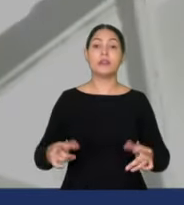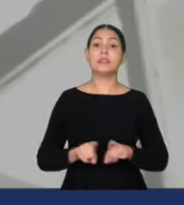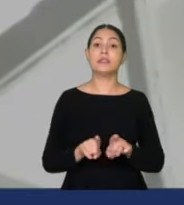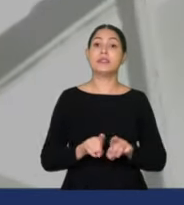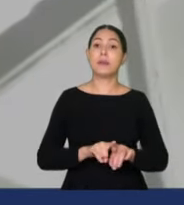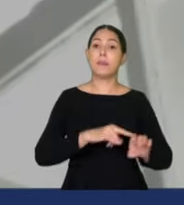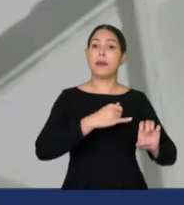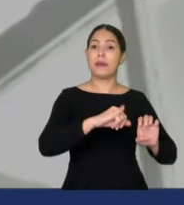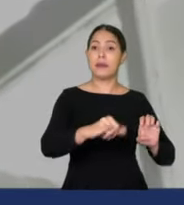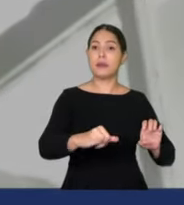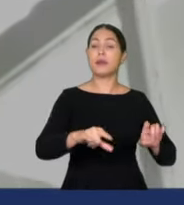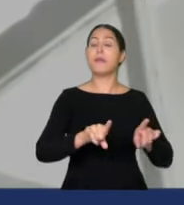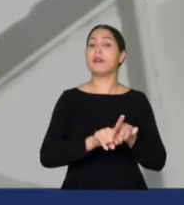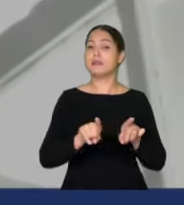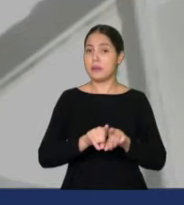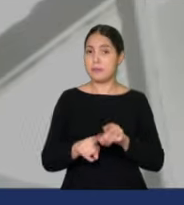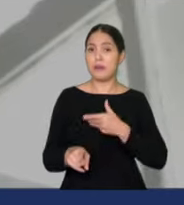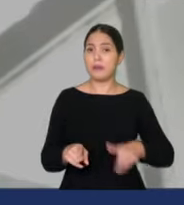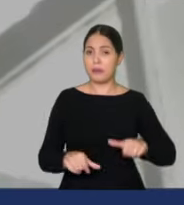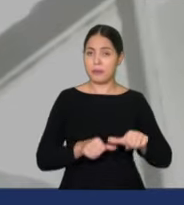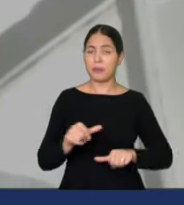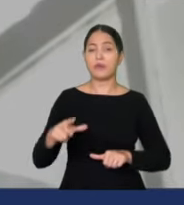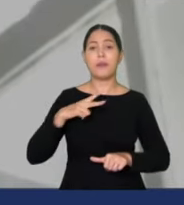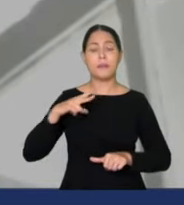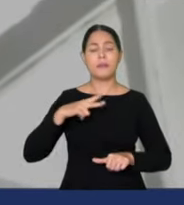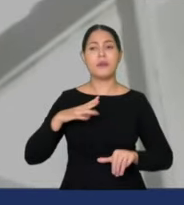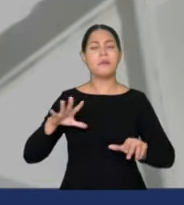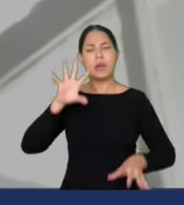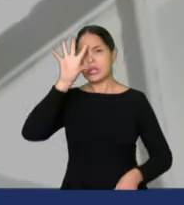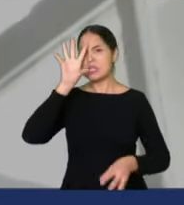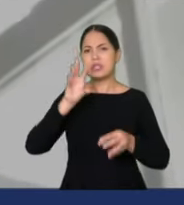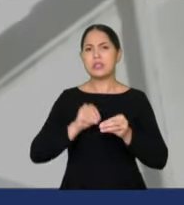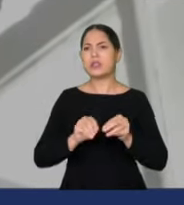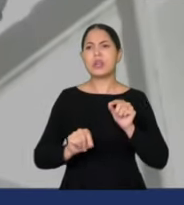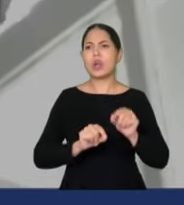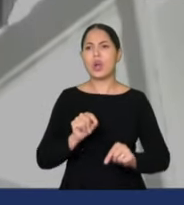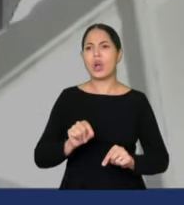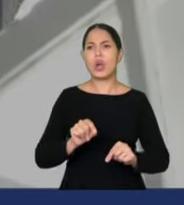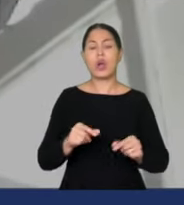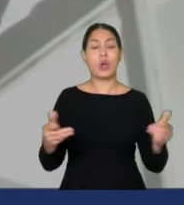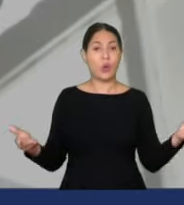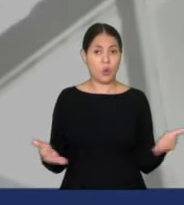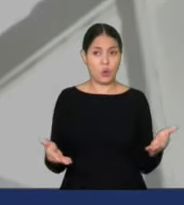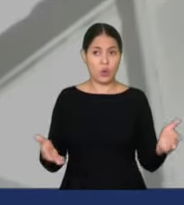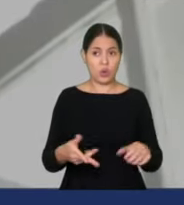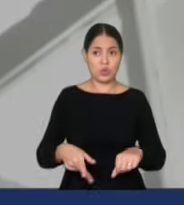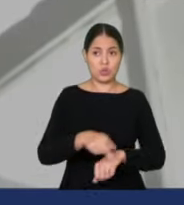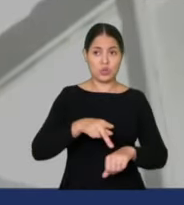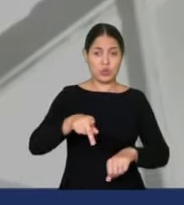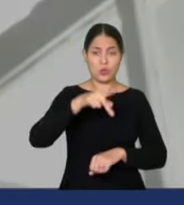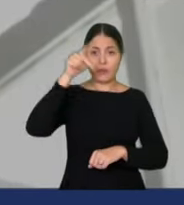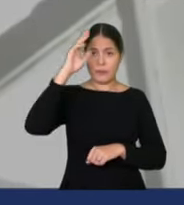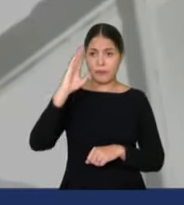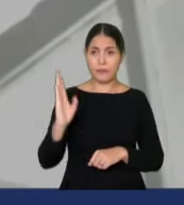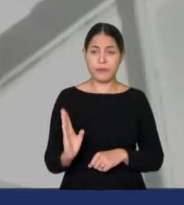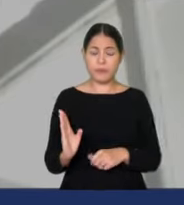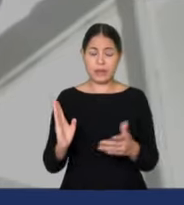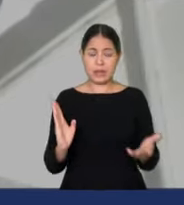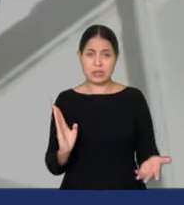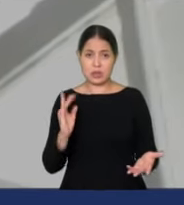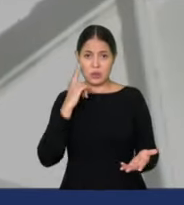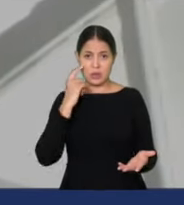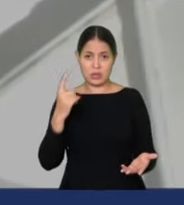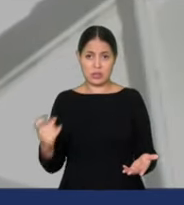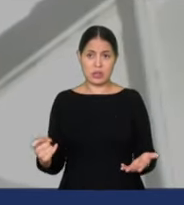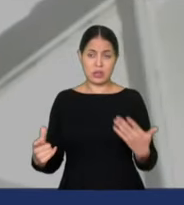da Petrobras, o que significa, em síntese, que o Estado brasileiro está abrindo mão, em benefício de interesses do